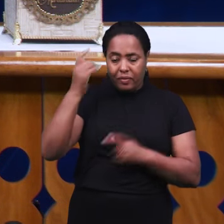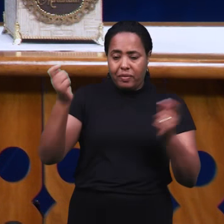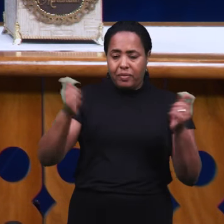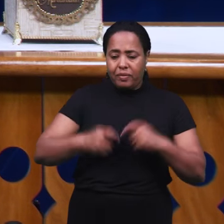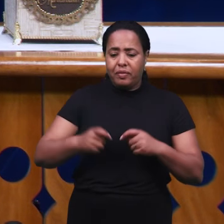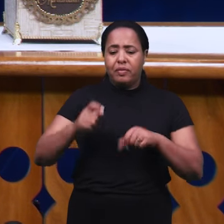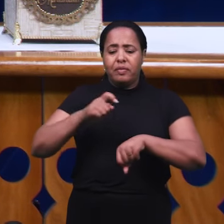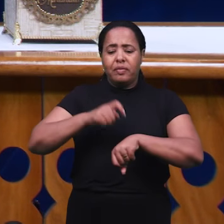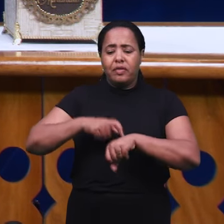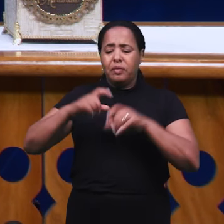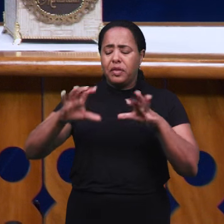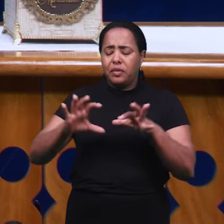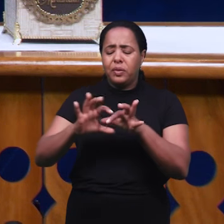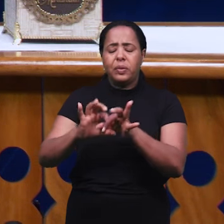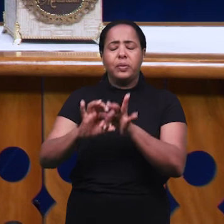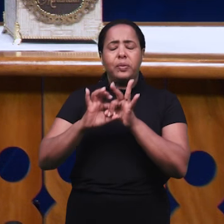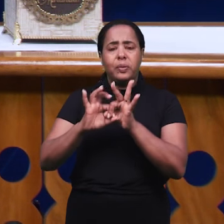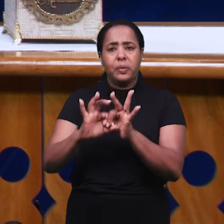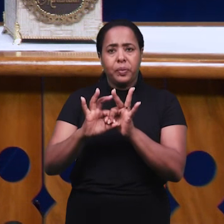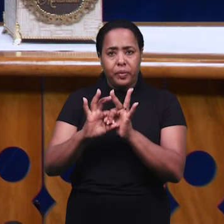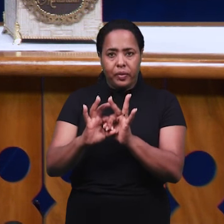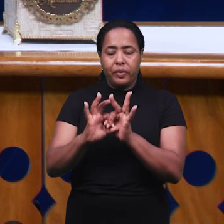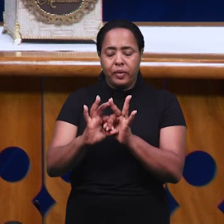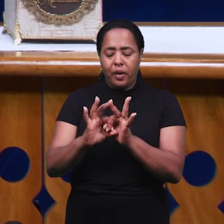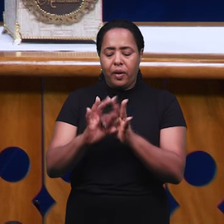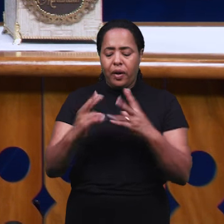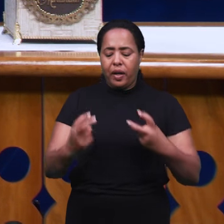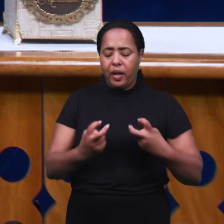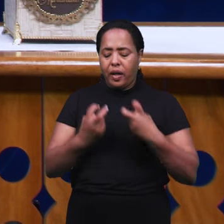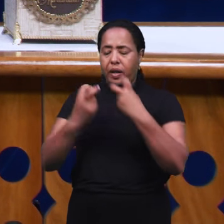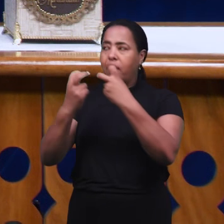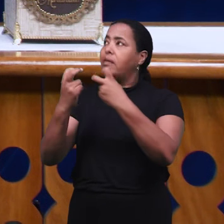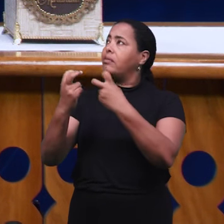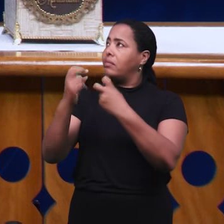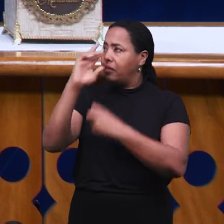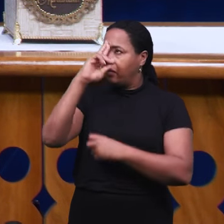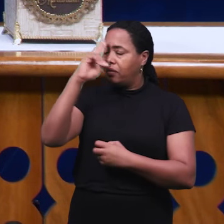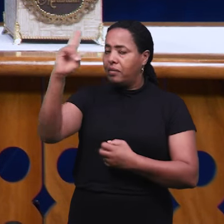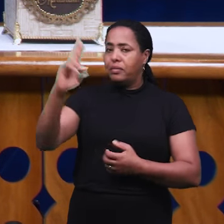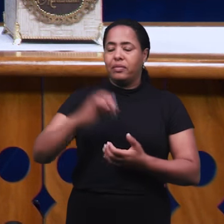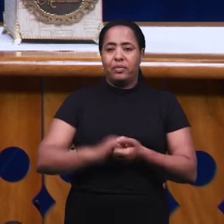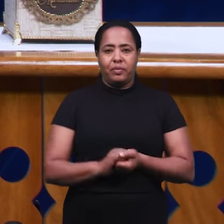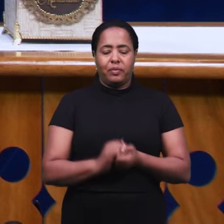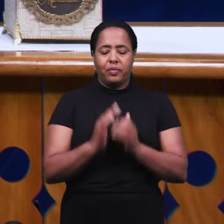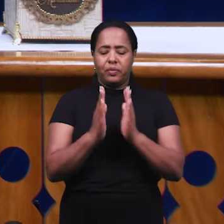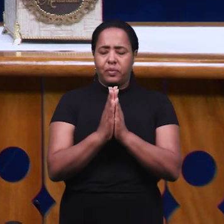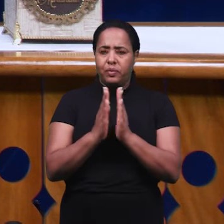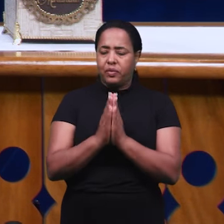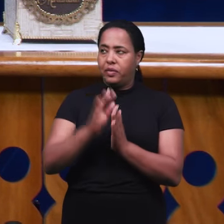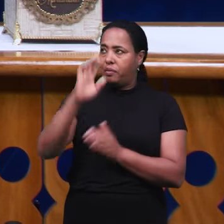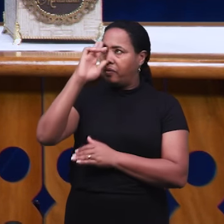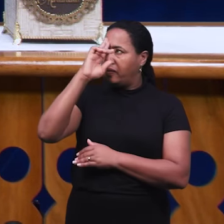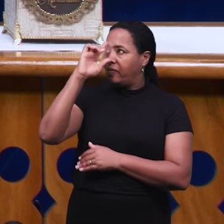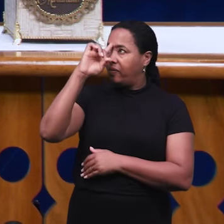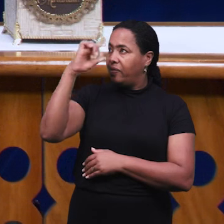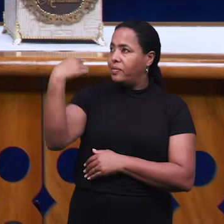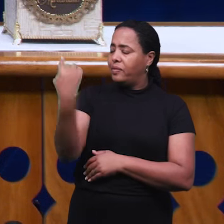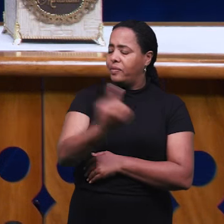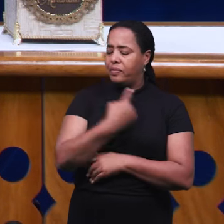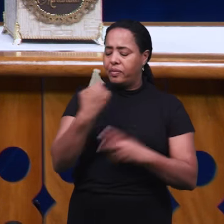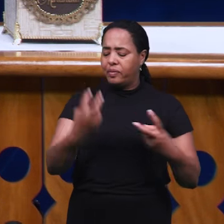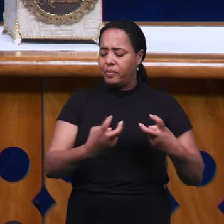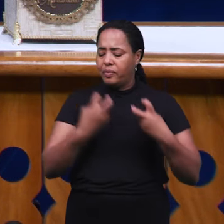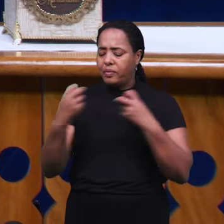a fecharmos os nossos olhos e aclamarmos ao Senhor. Senhor Deus, nós clamamos